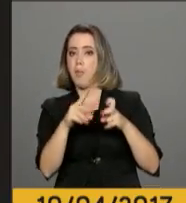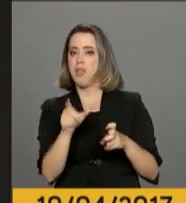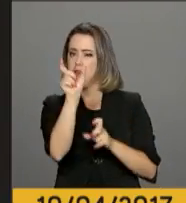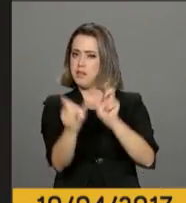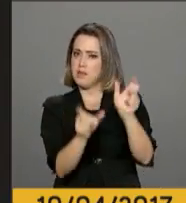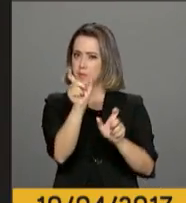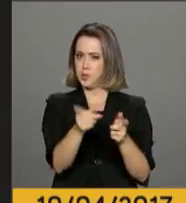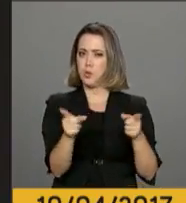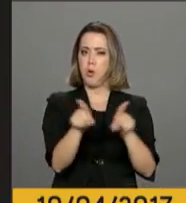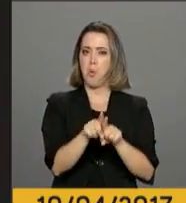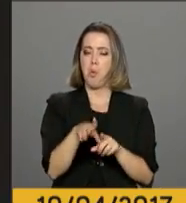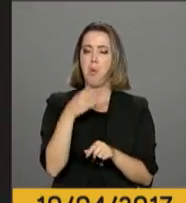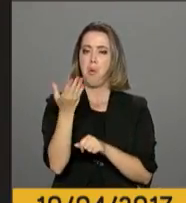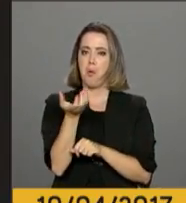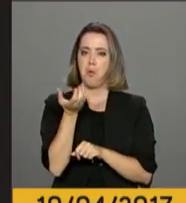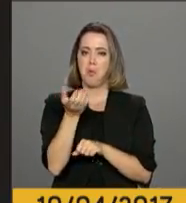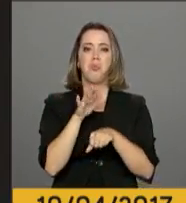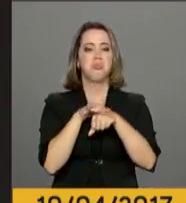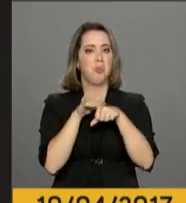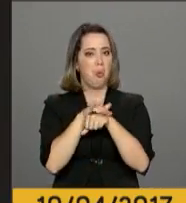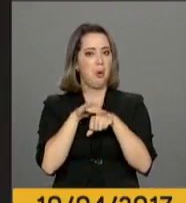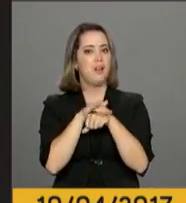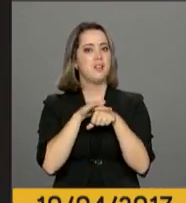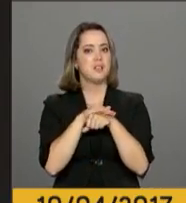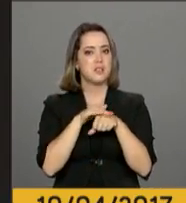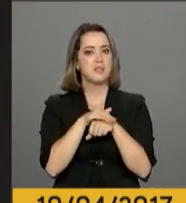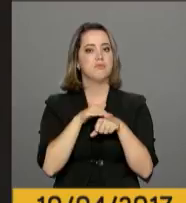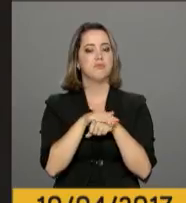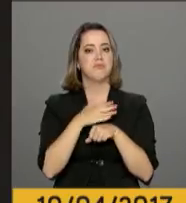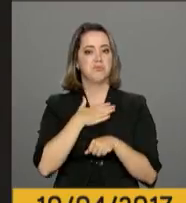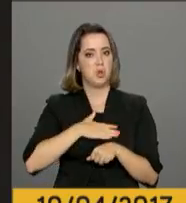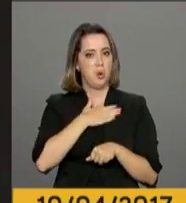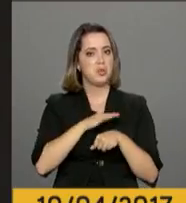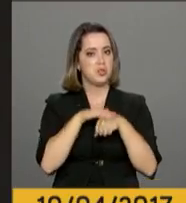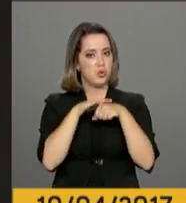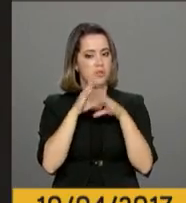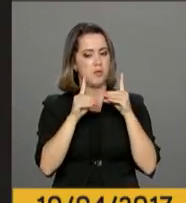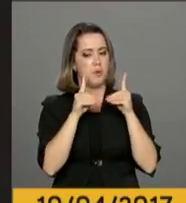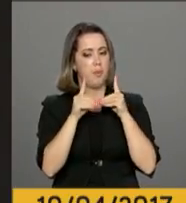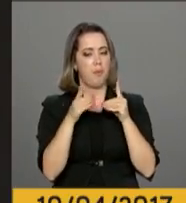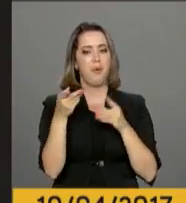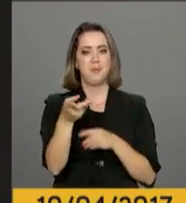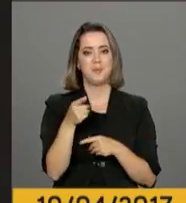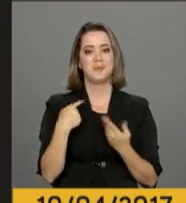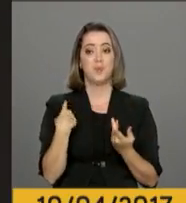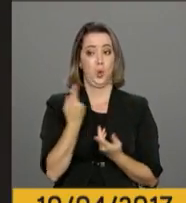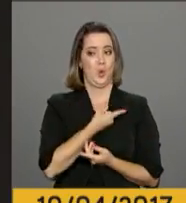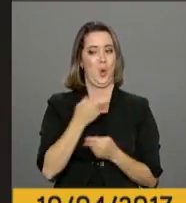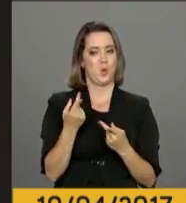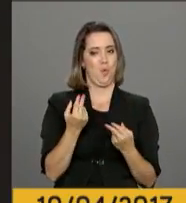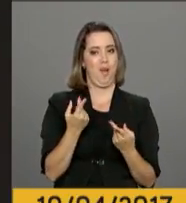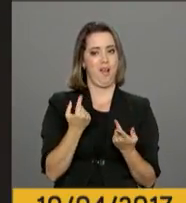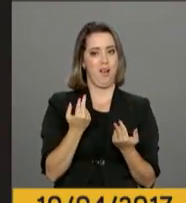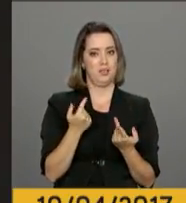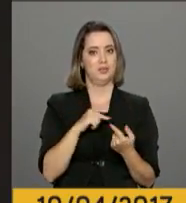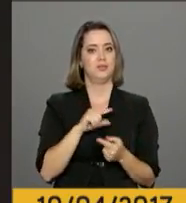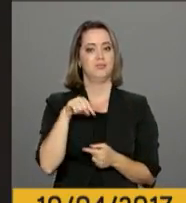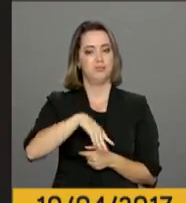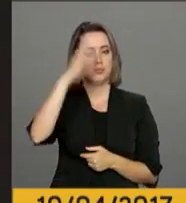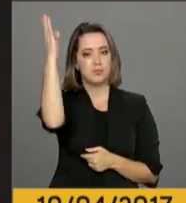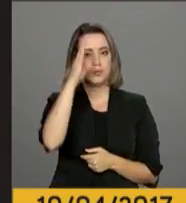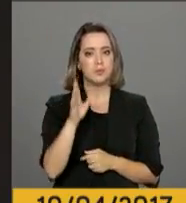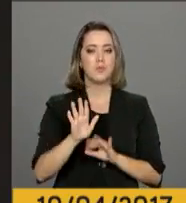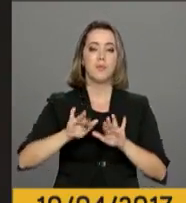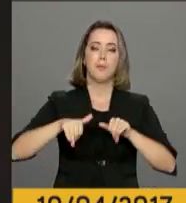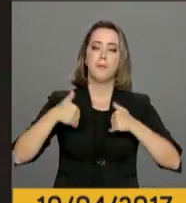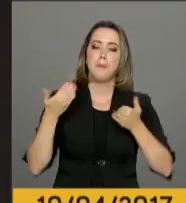não é? Pode até fazer bons negócios, mas por meio do diálogo. Sempre foi assim. Nós fizemos exatamente isso no Brasil. E